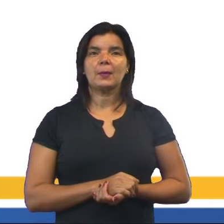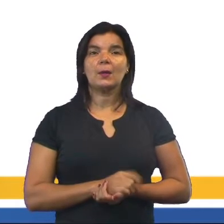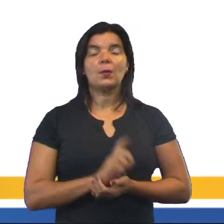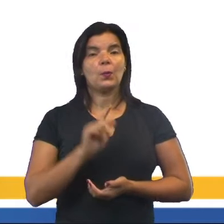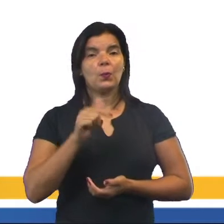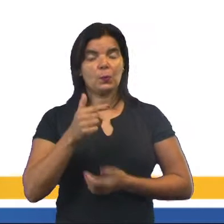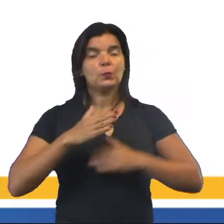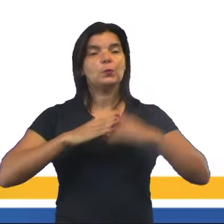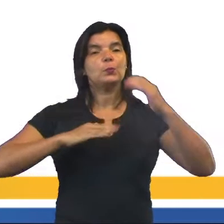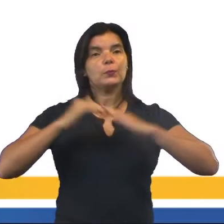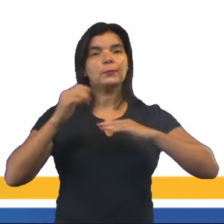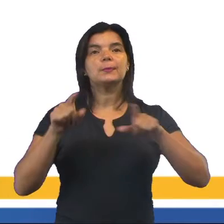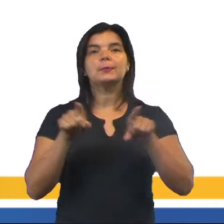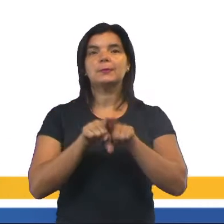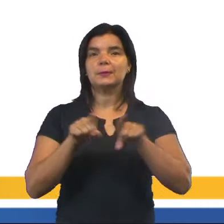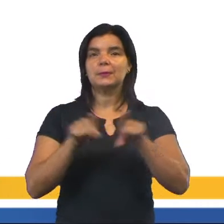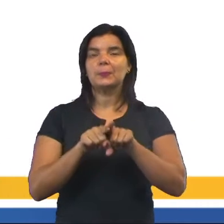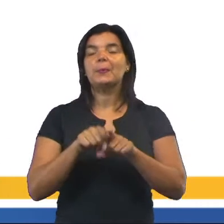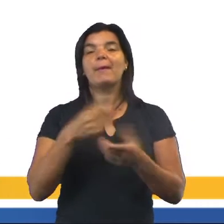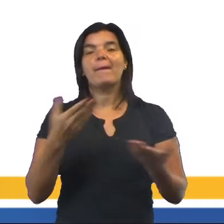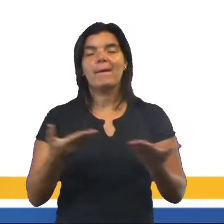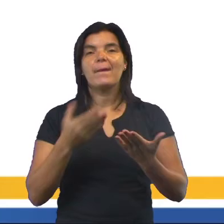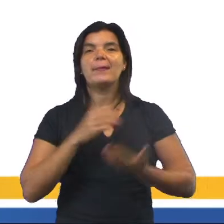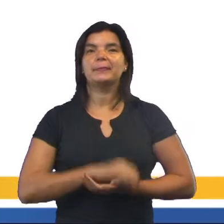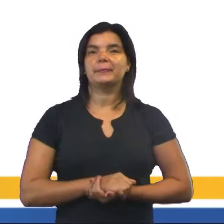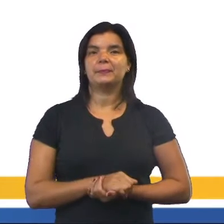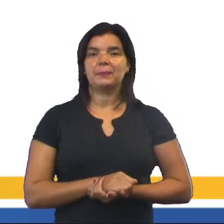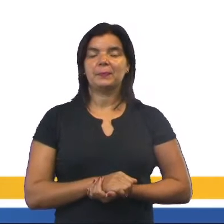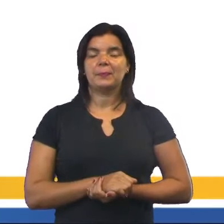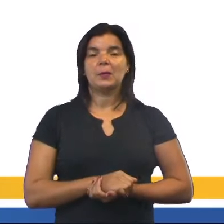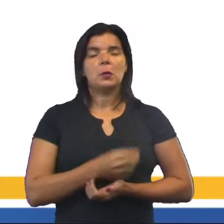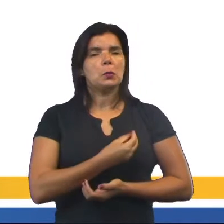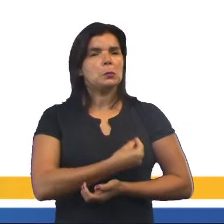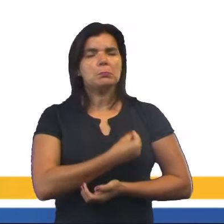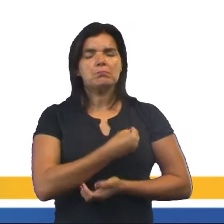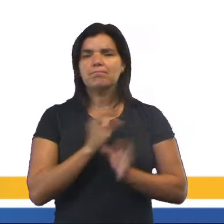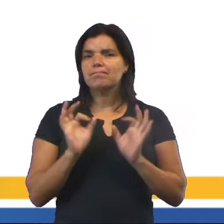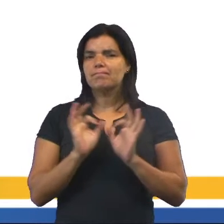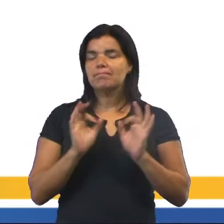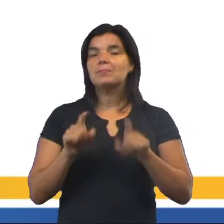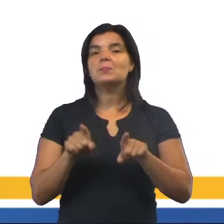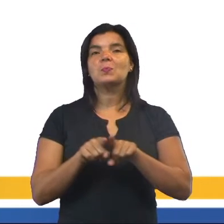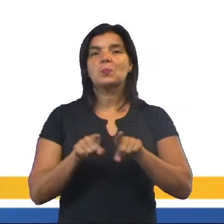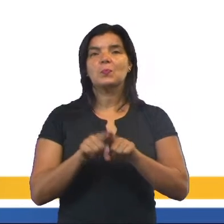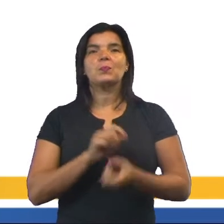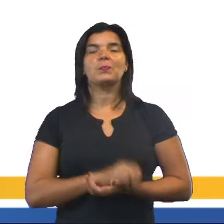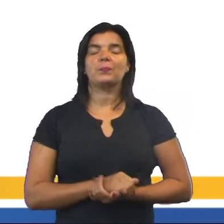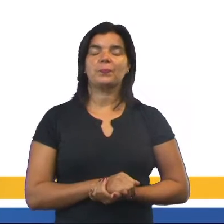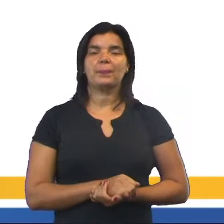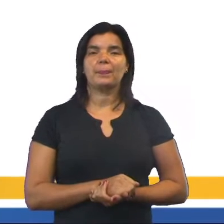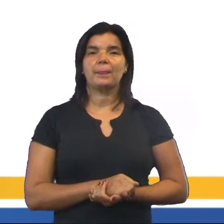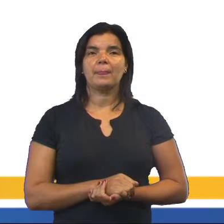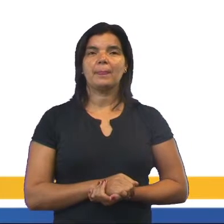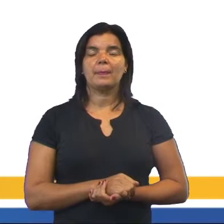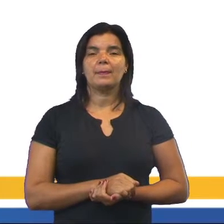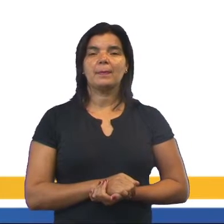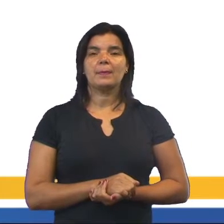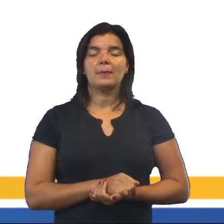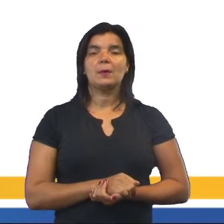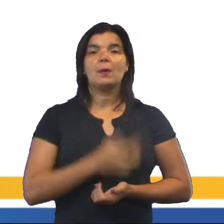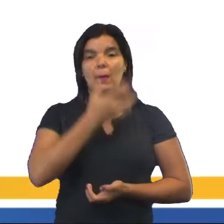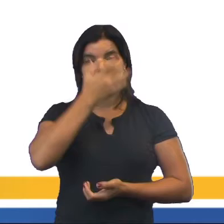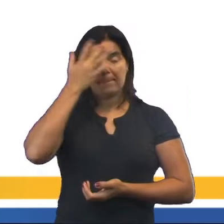Uma outra profissão também bastante interessante, que não existe mais, é elevator operator, é